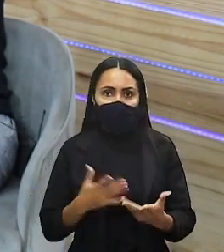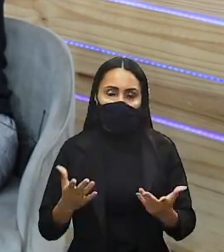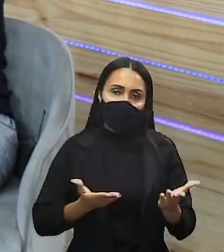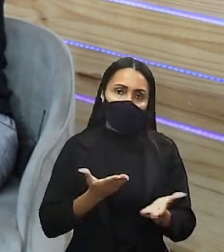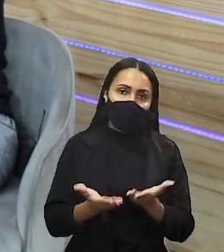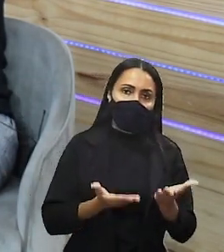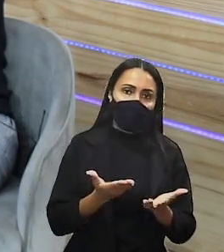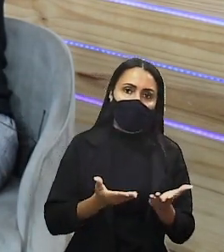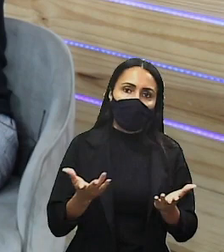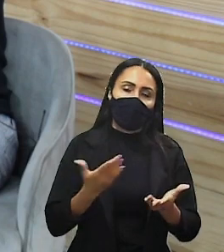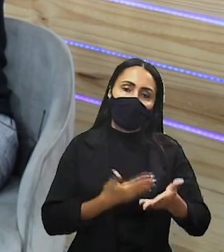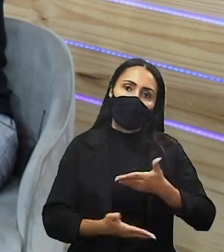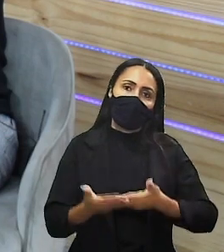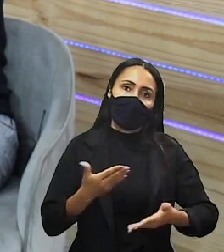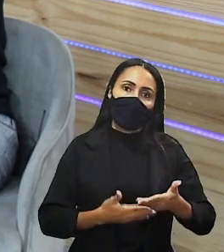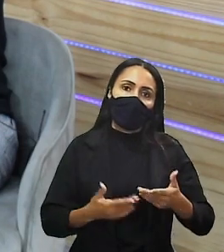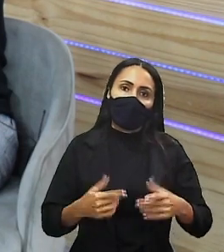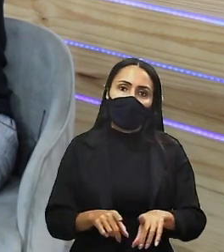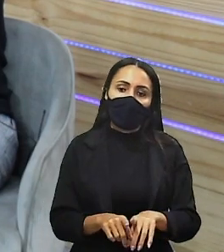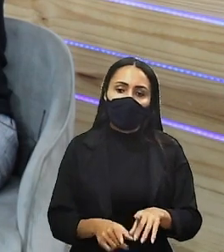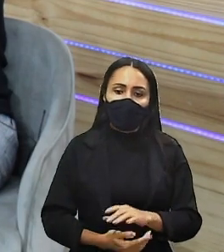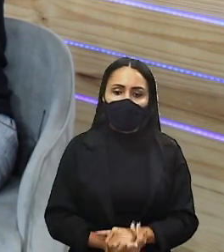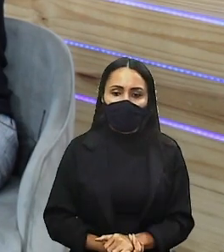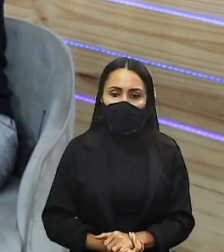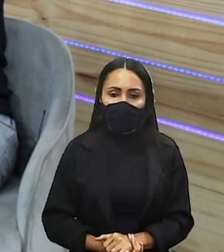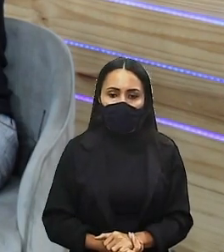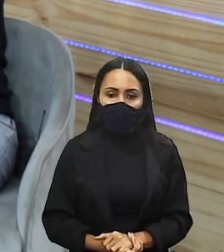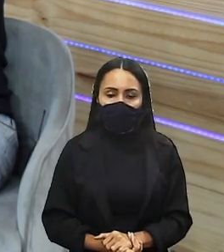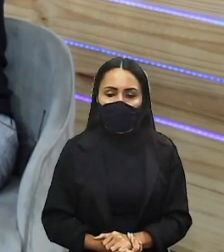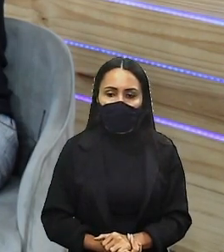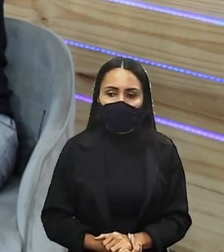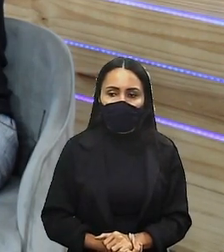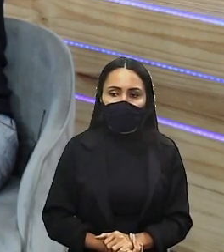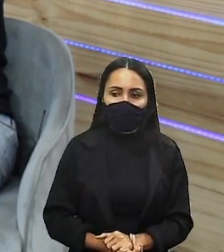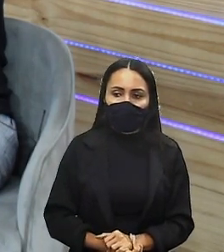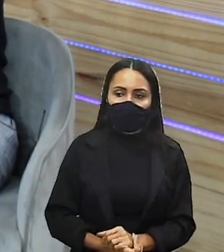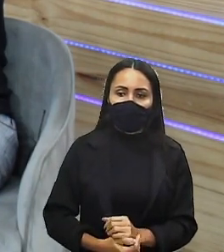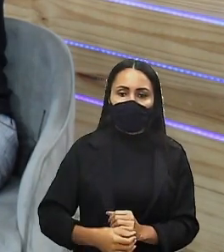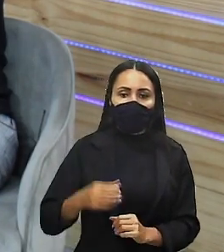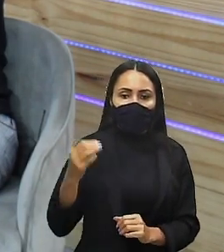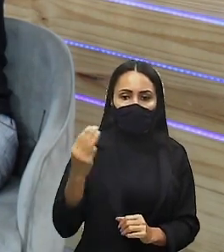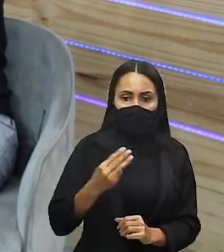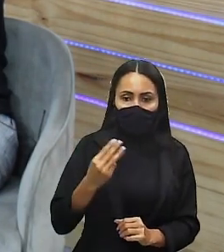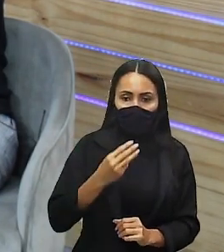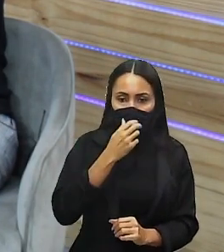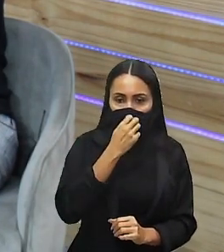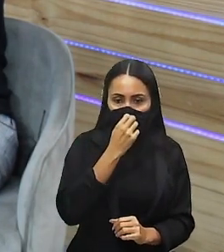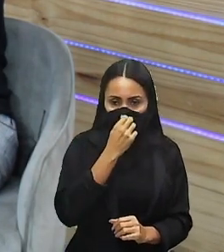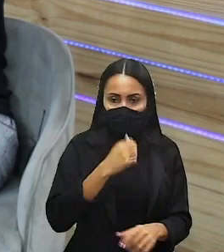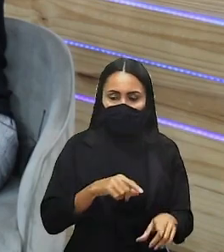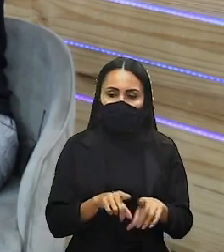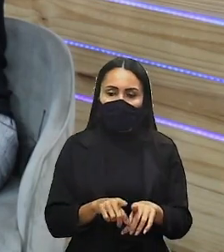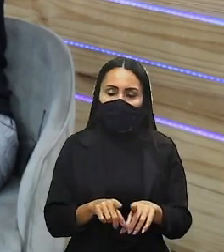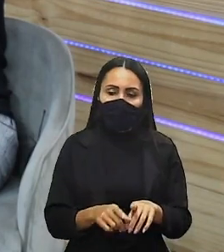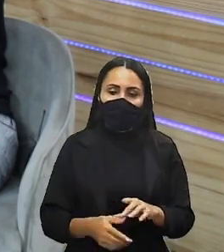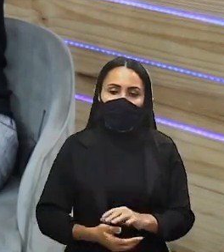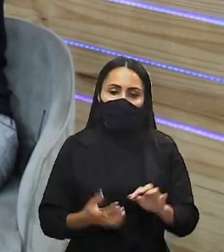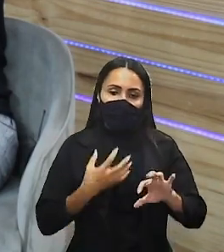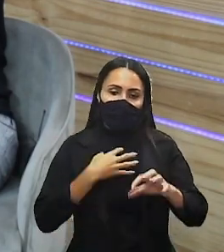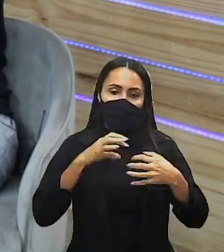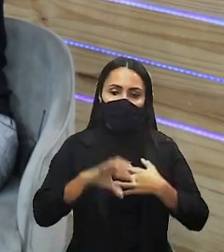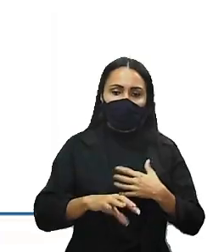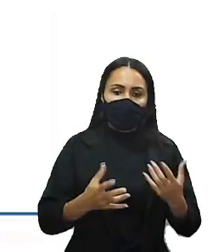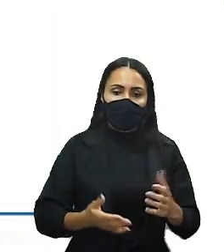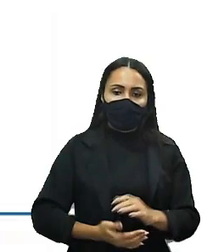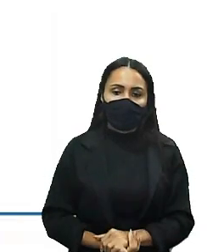promover essa relação empática. E a terceira instituição, né, que traz esse exercício de empatia é